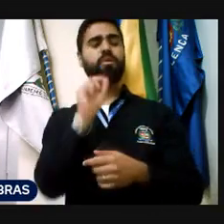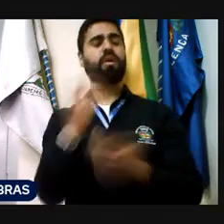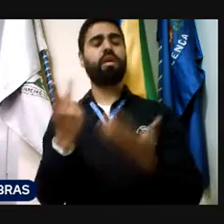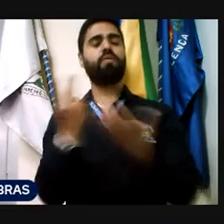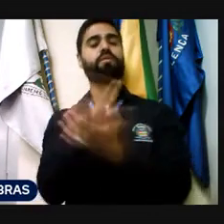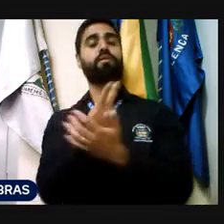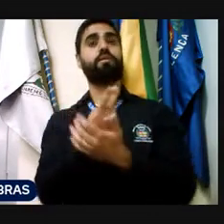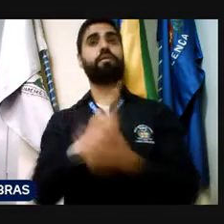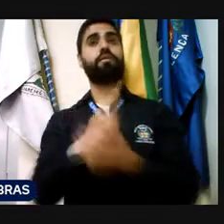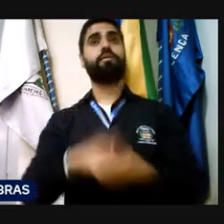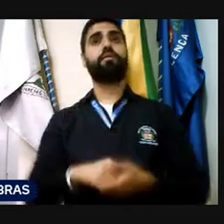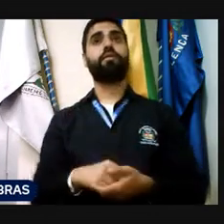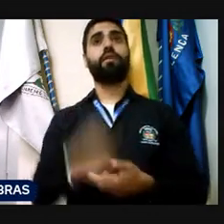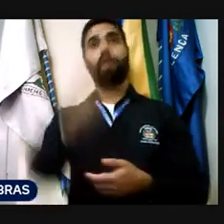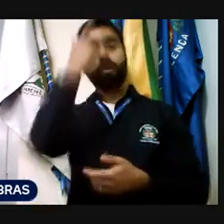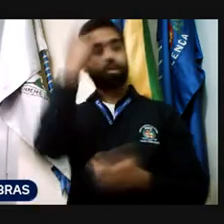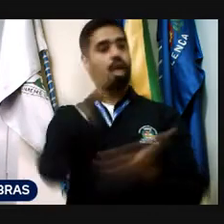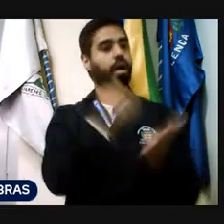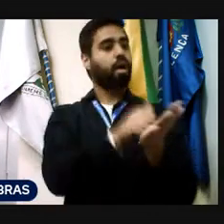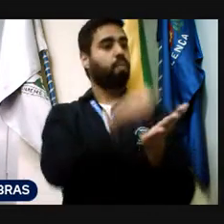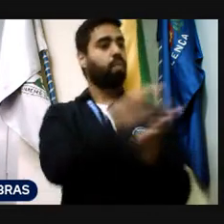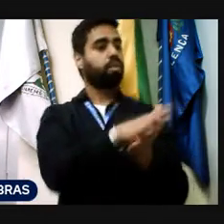acontece? Eles vêm, às vezes, multando.